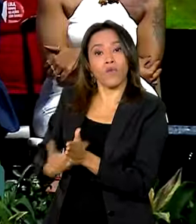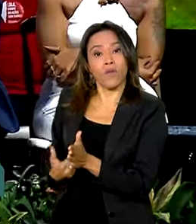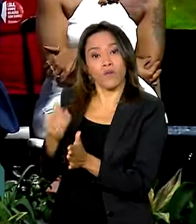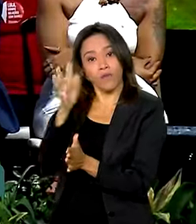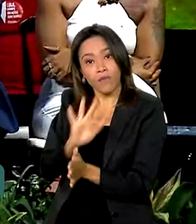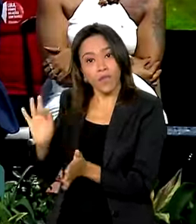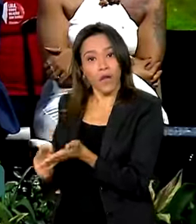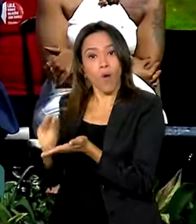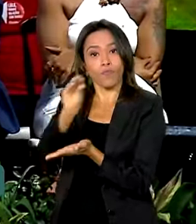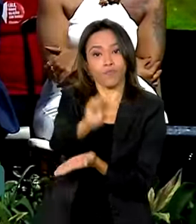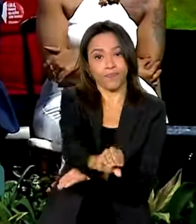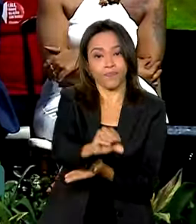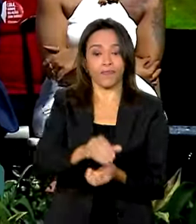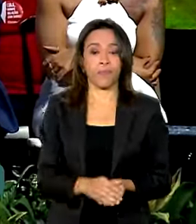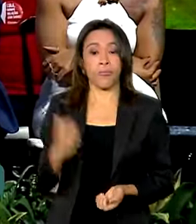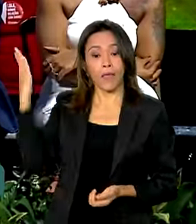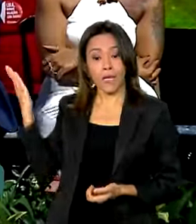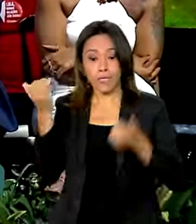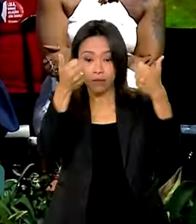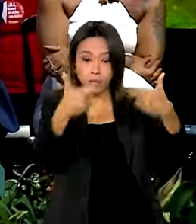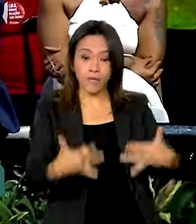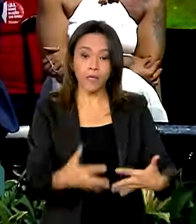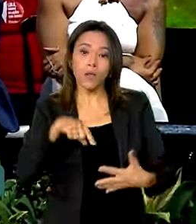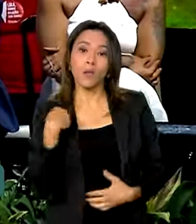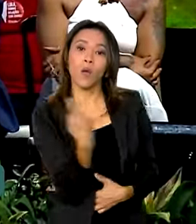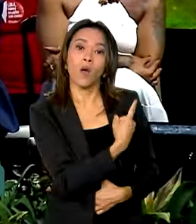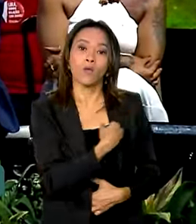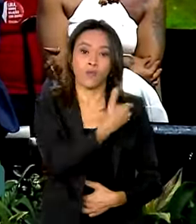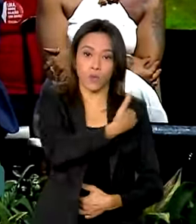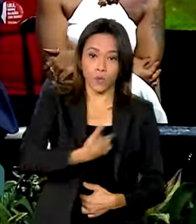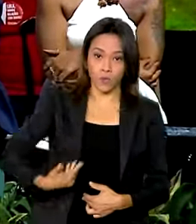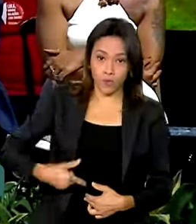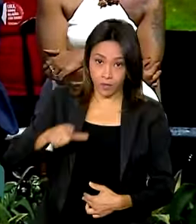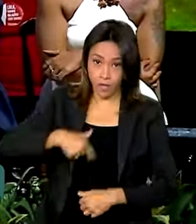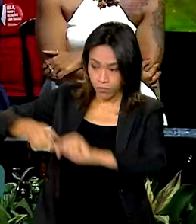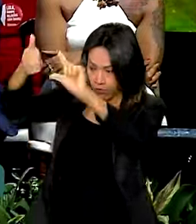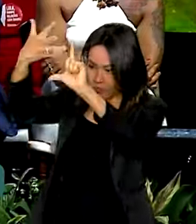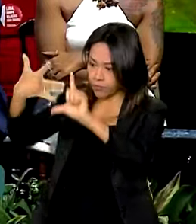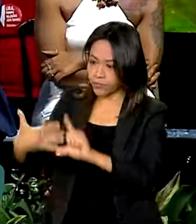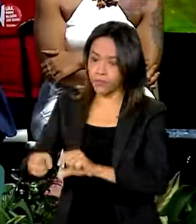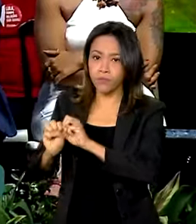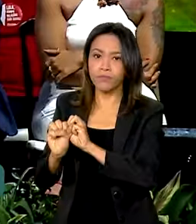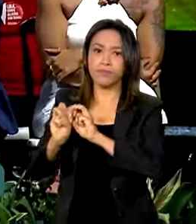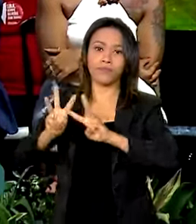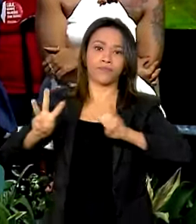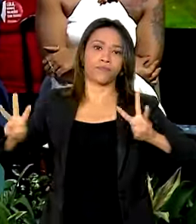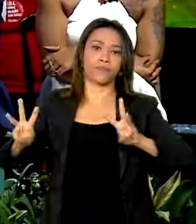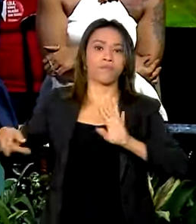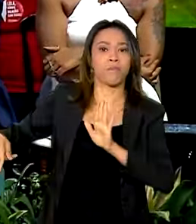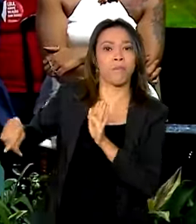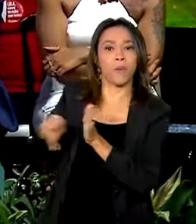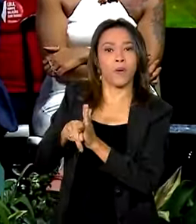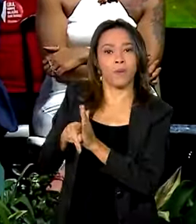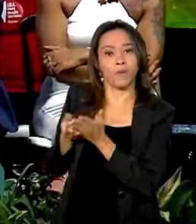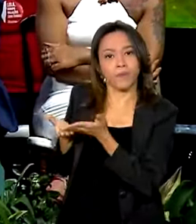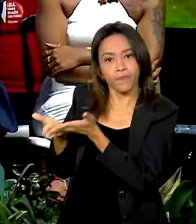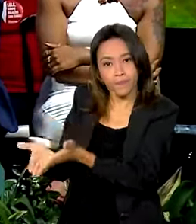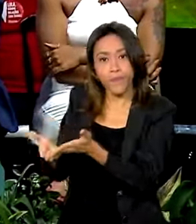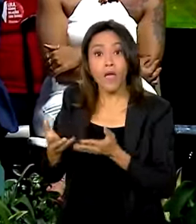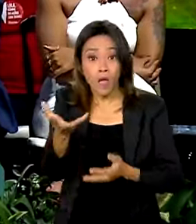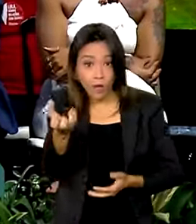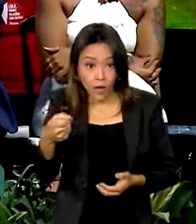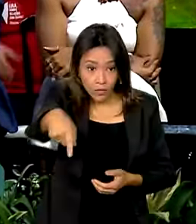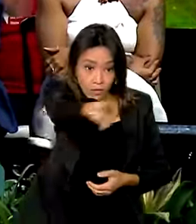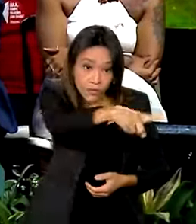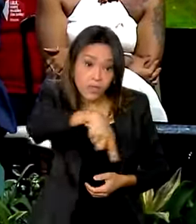O nosso governo tem um site chamado Comunica BR. Eu queria que